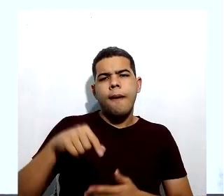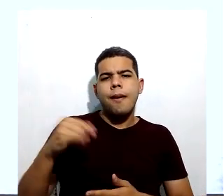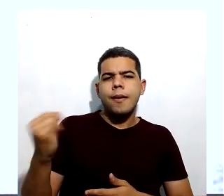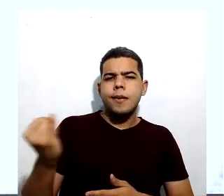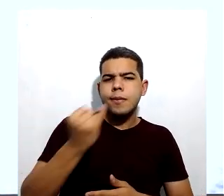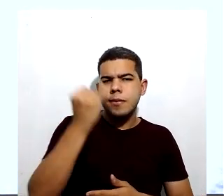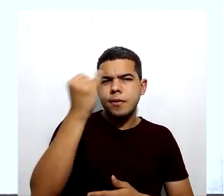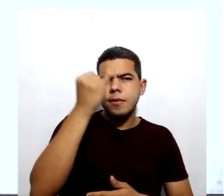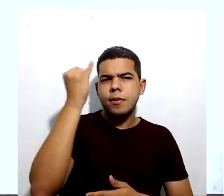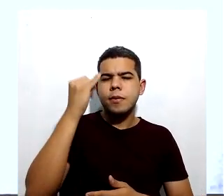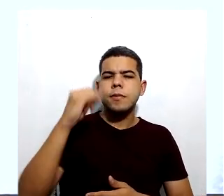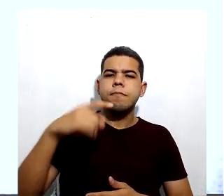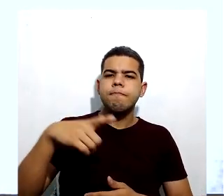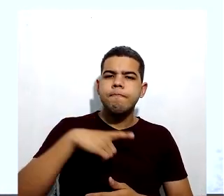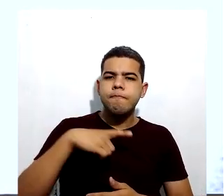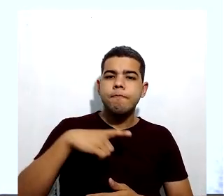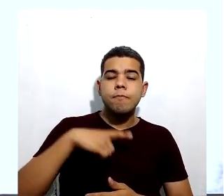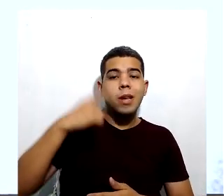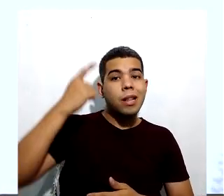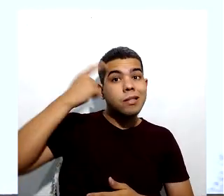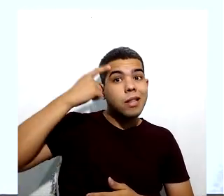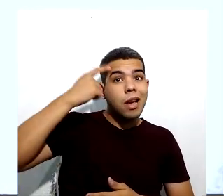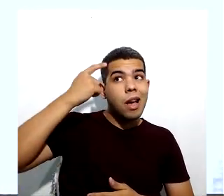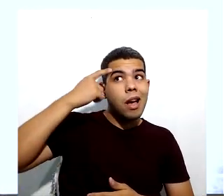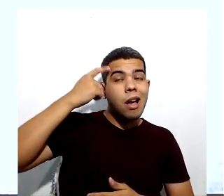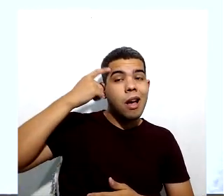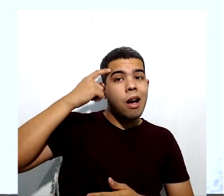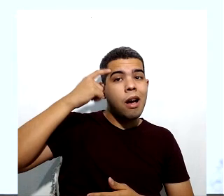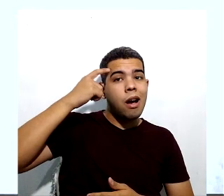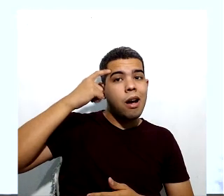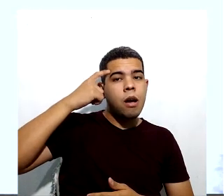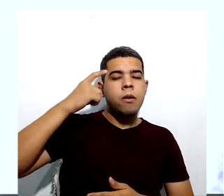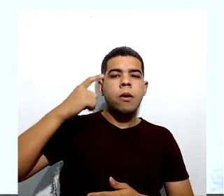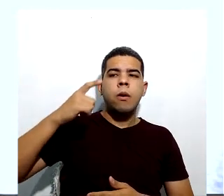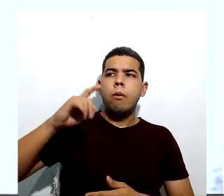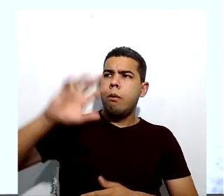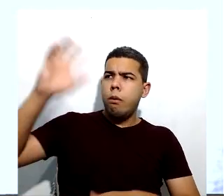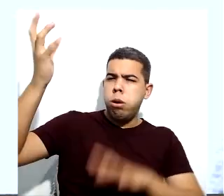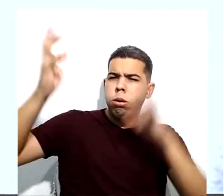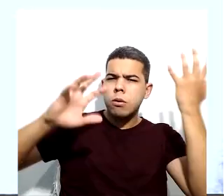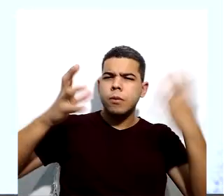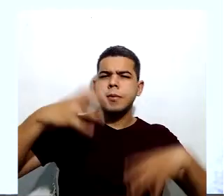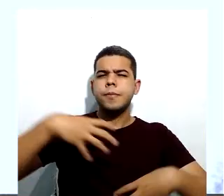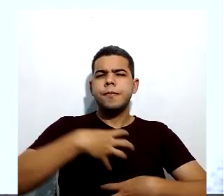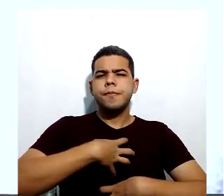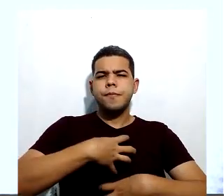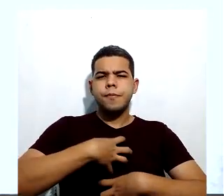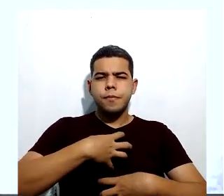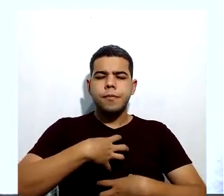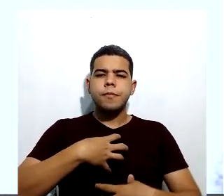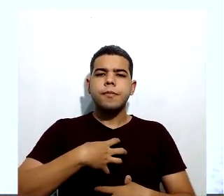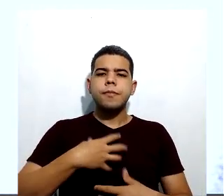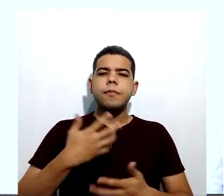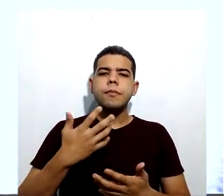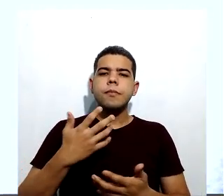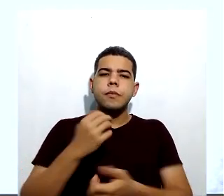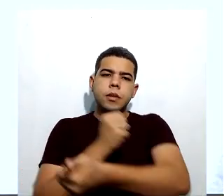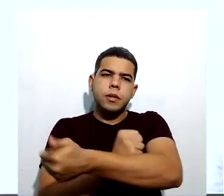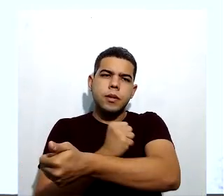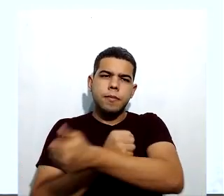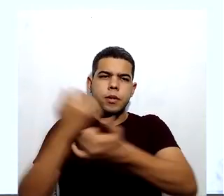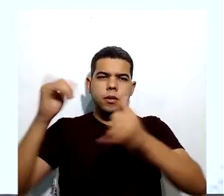é muito importante você ter a consciência dos danos que pode causar a